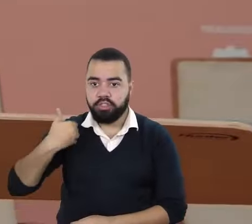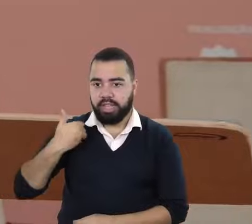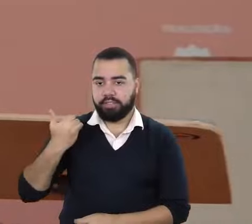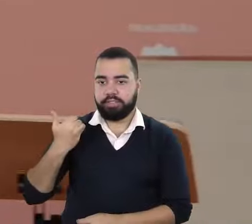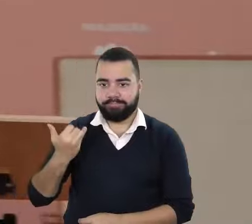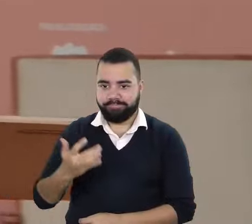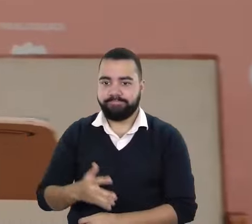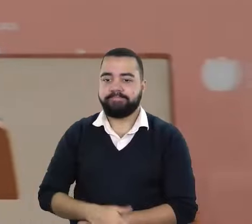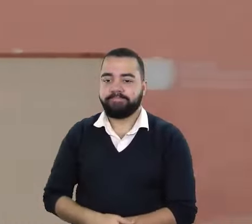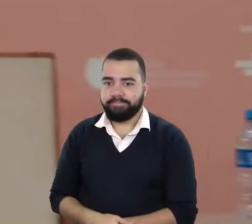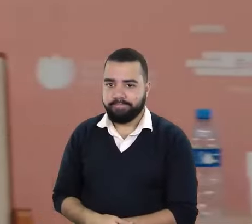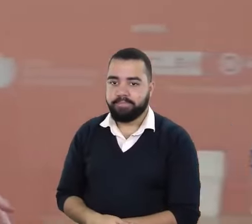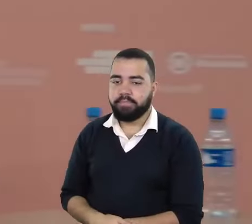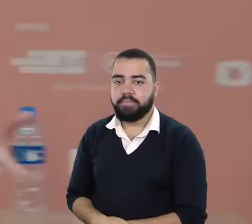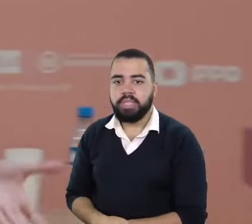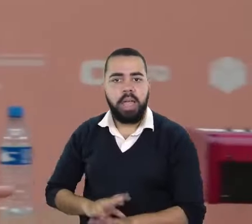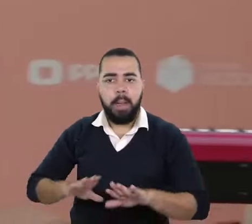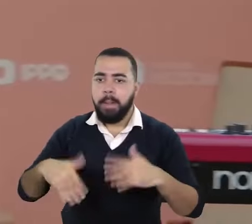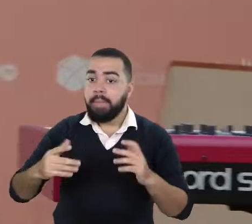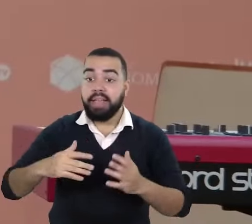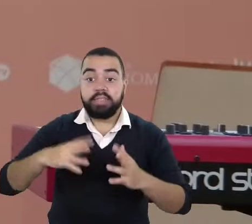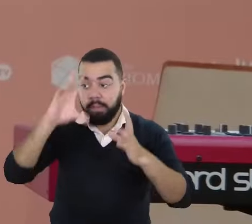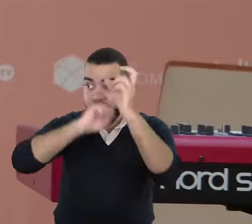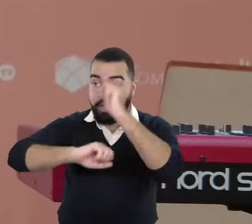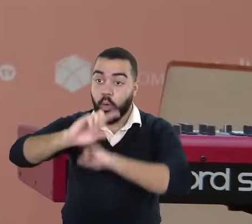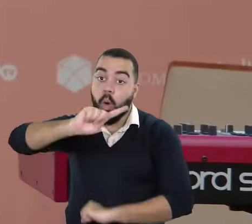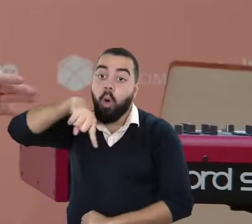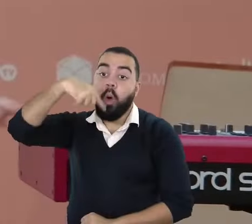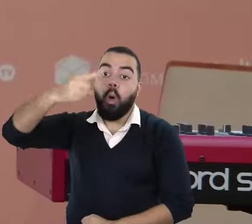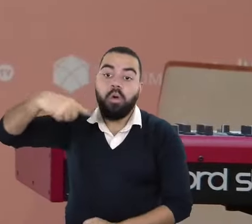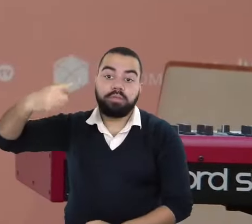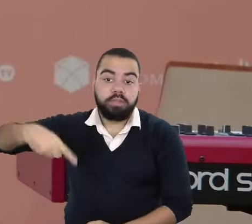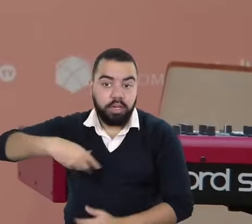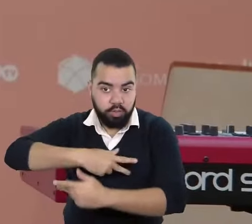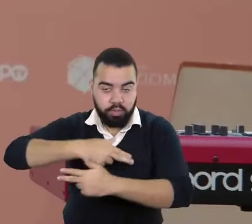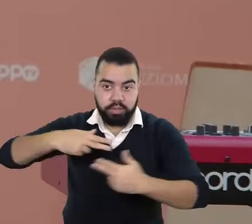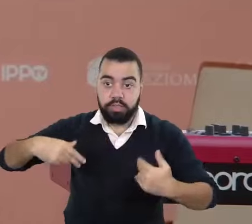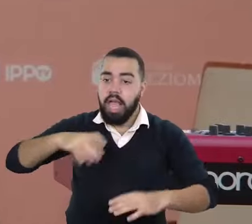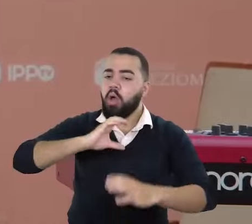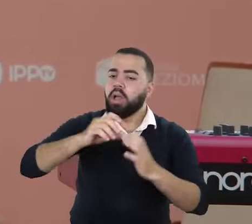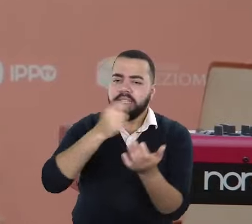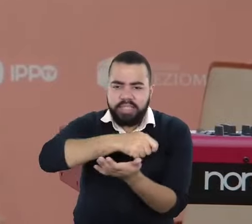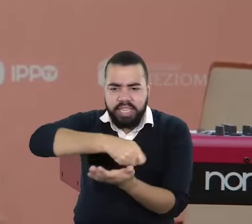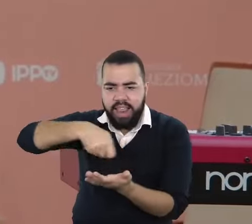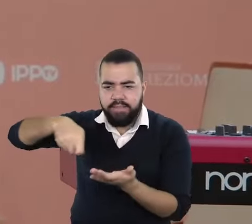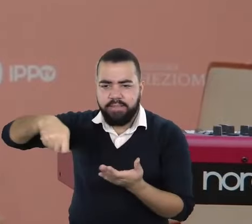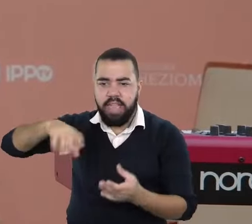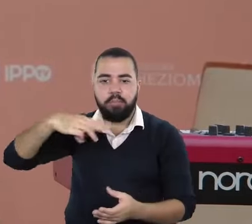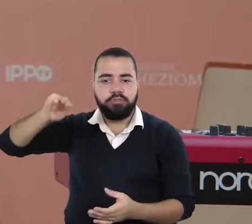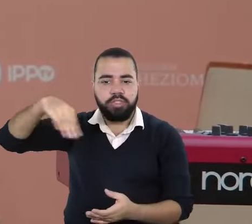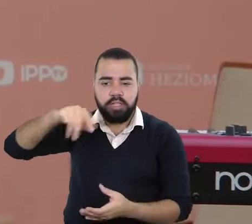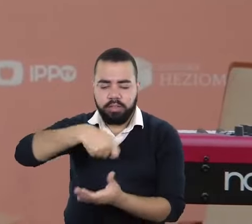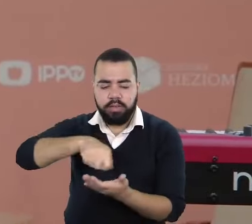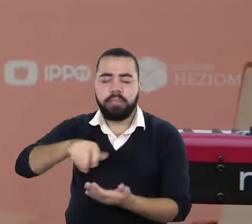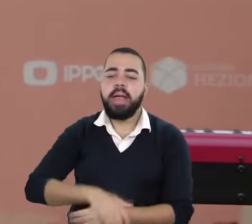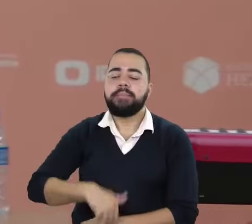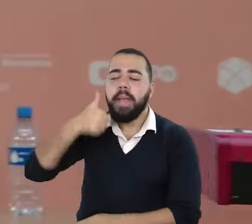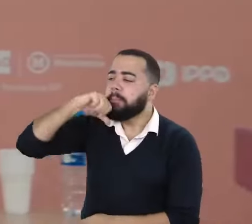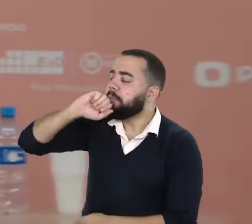né? E daí eu aprendi outras coisas. Eu aprendi a... Eu compunha músicas na minha cabeça. Eu falava assim, mãe, escreve aí, que eu não sabia